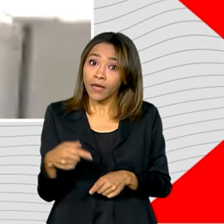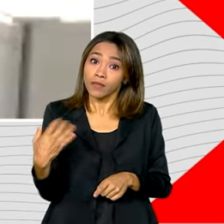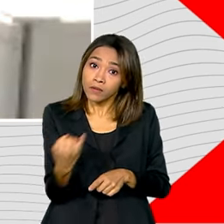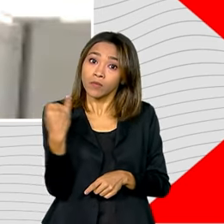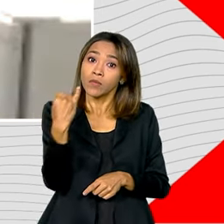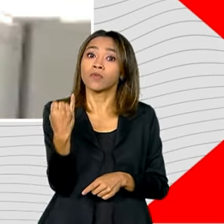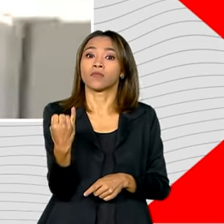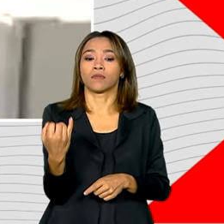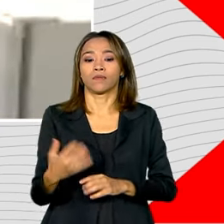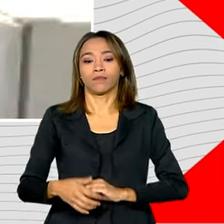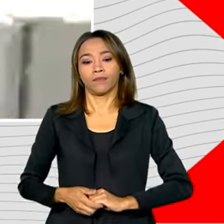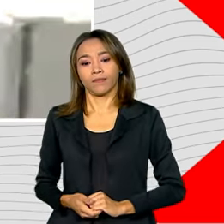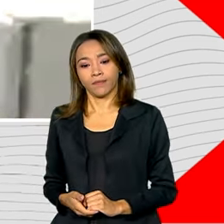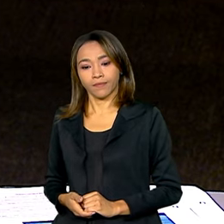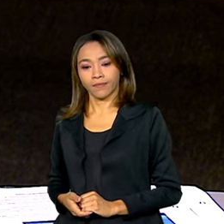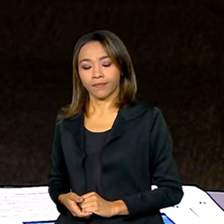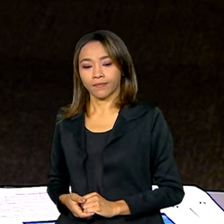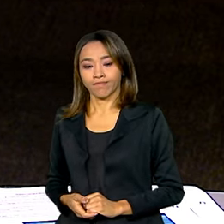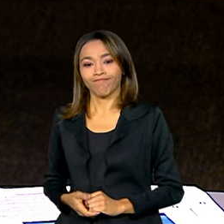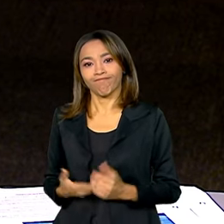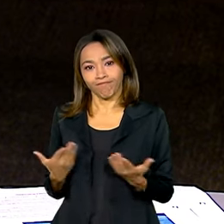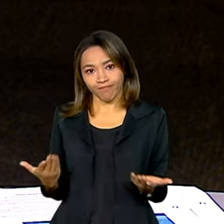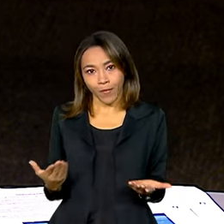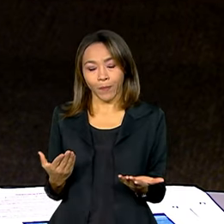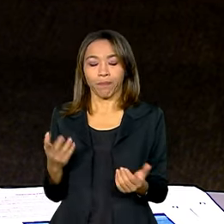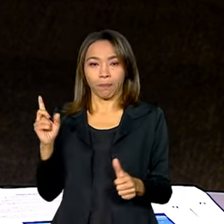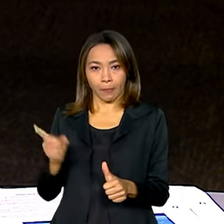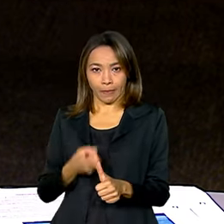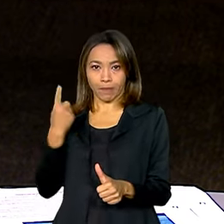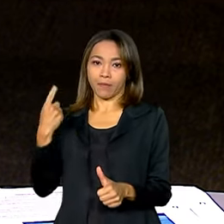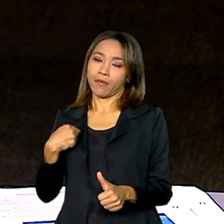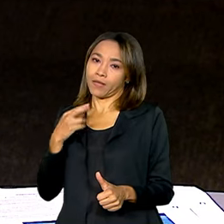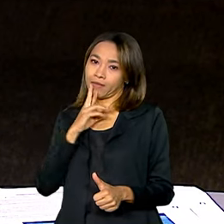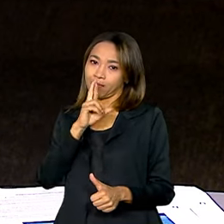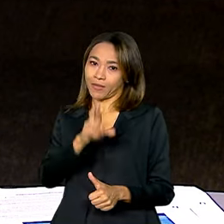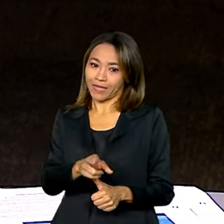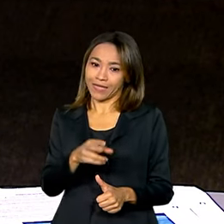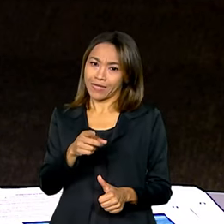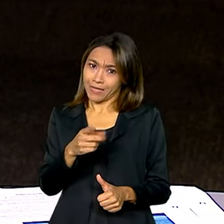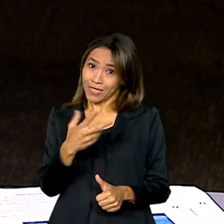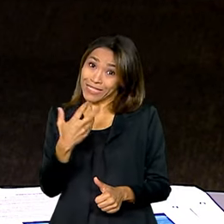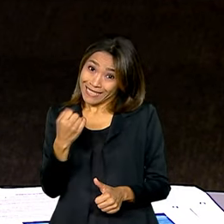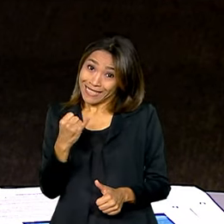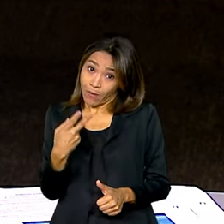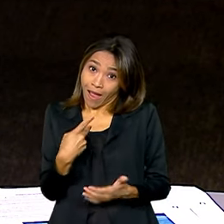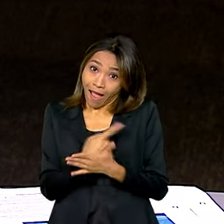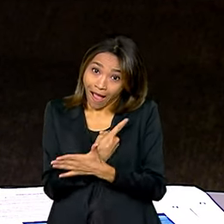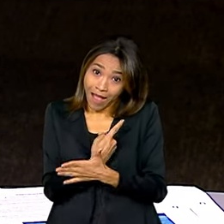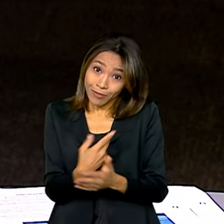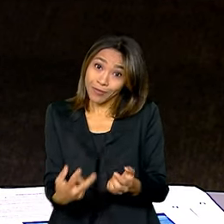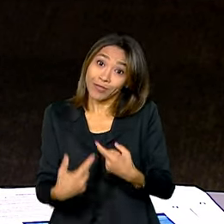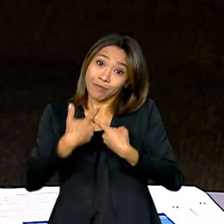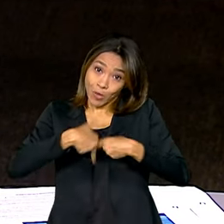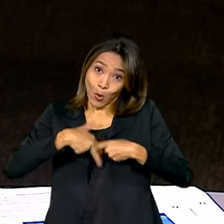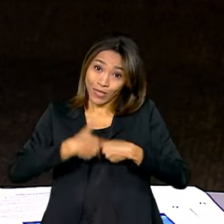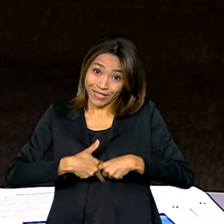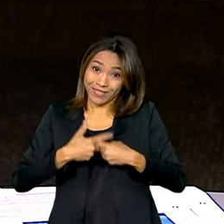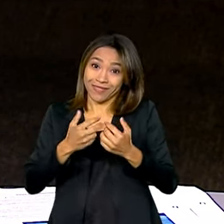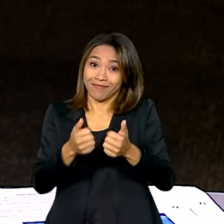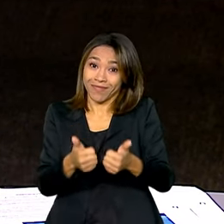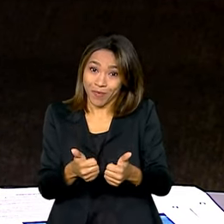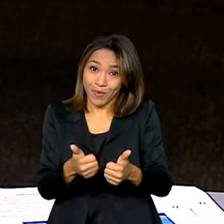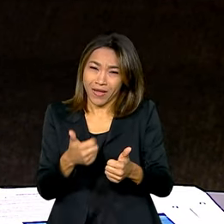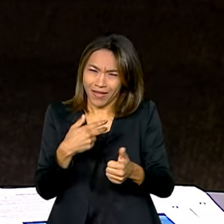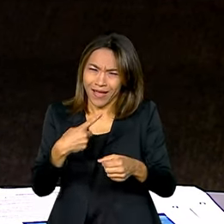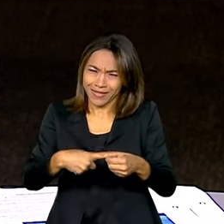sul. Bom, Karine, primeiro, eu imagino, me corrija se eu estiver errado, que eu estou falando com Petrolina, é isso? É